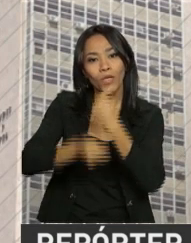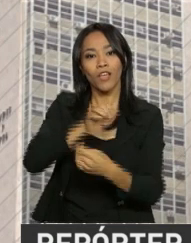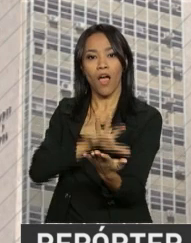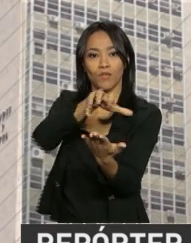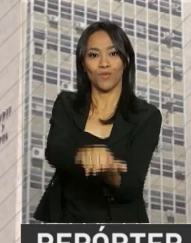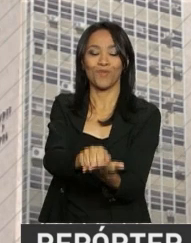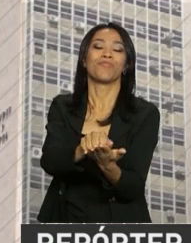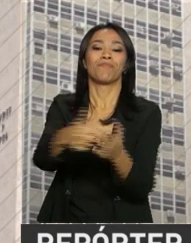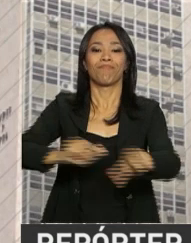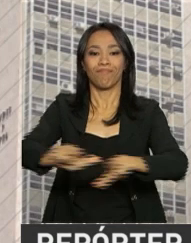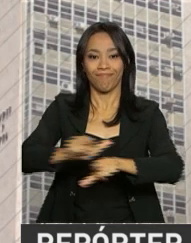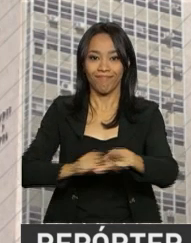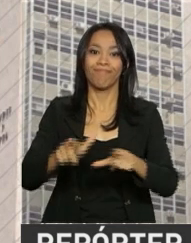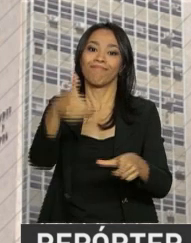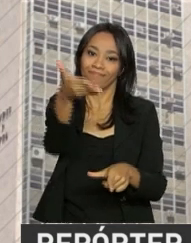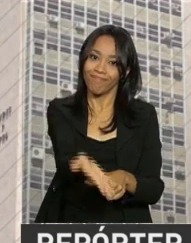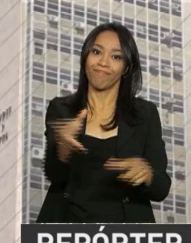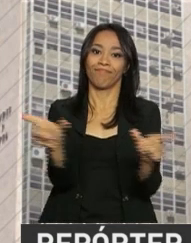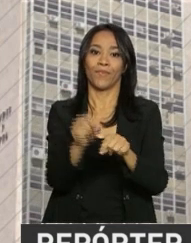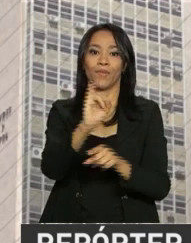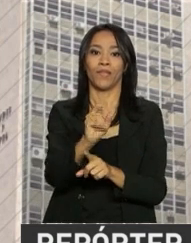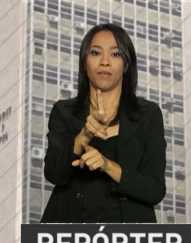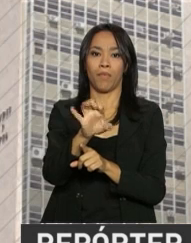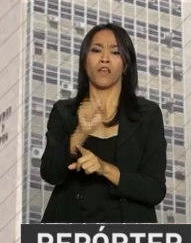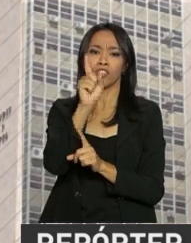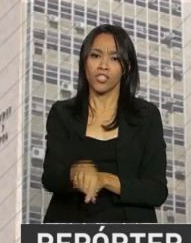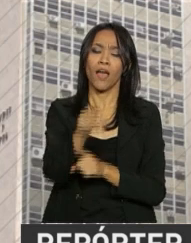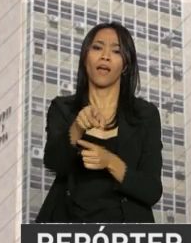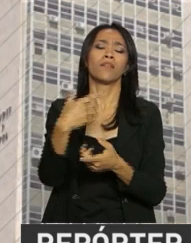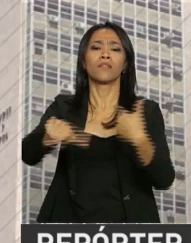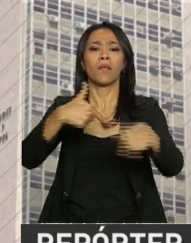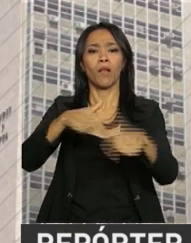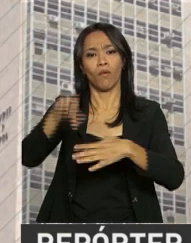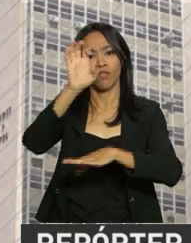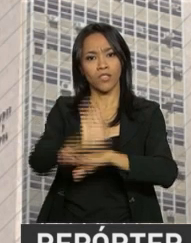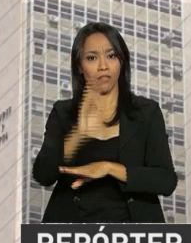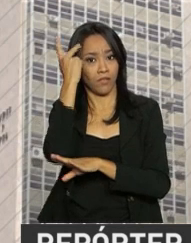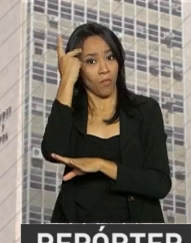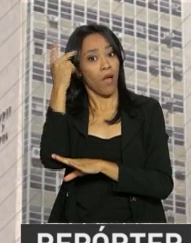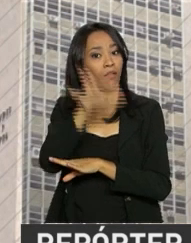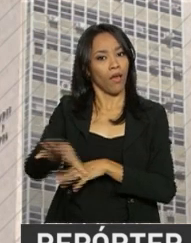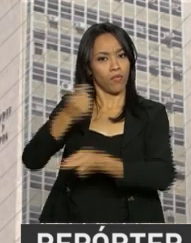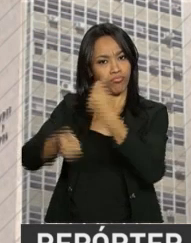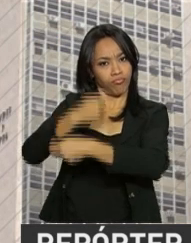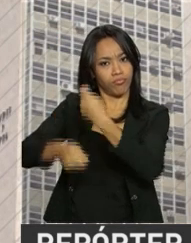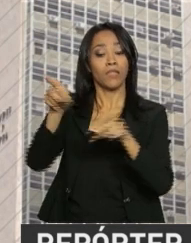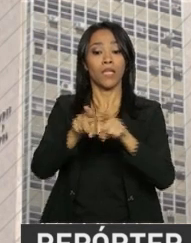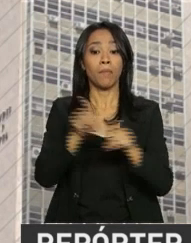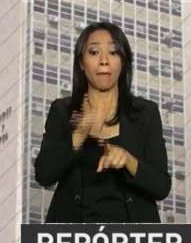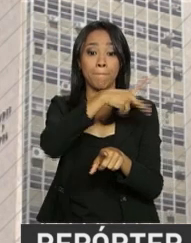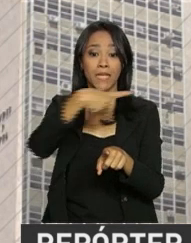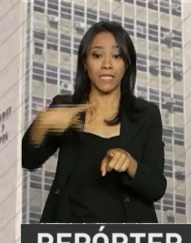o ipea ele foi secretário do planejamento e economia do Estado de São Paulo também foi presidente da Prodesp